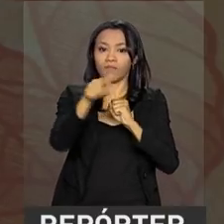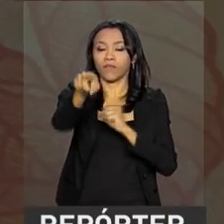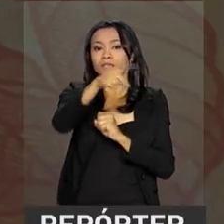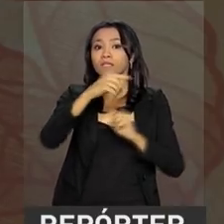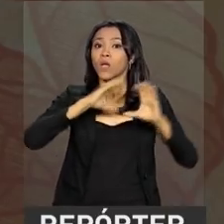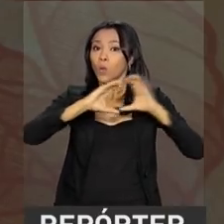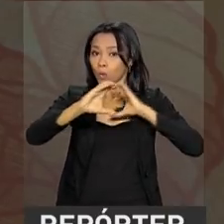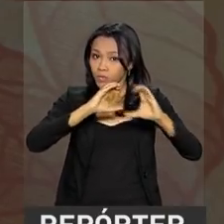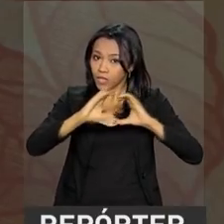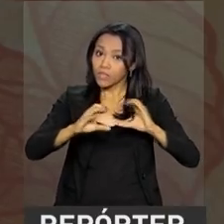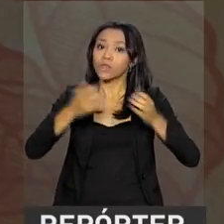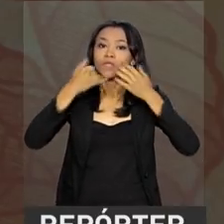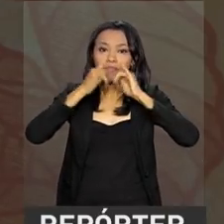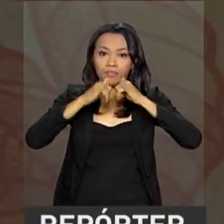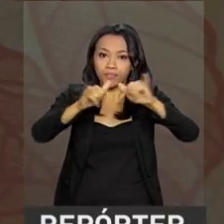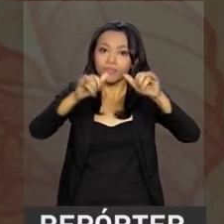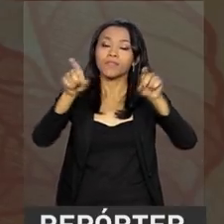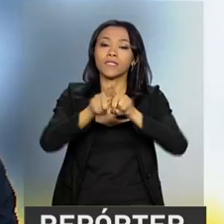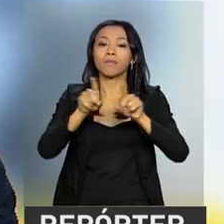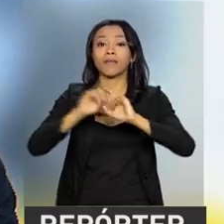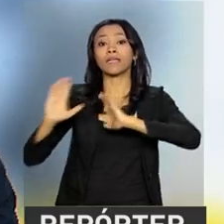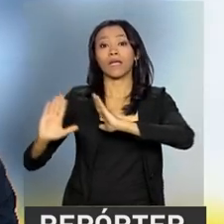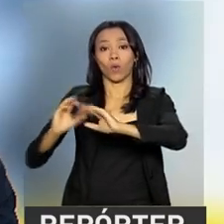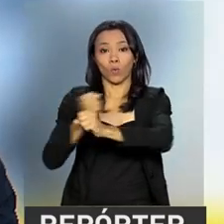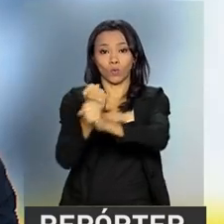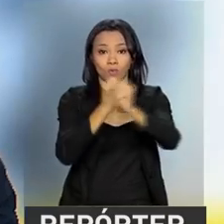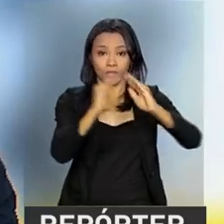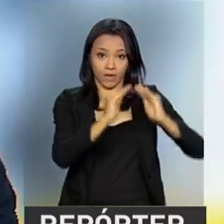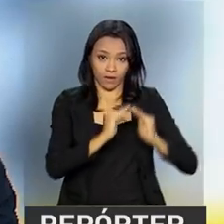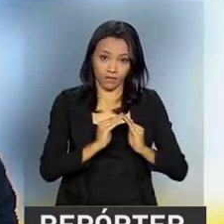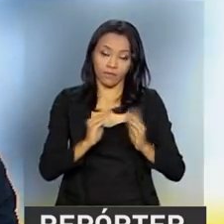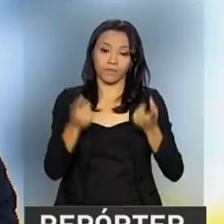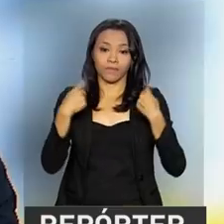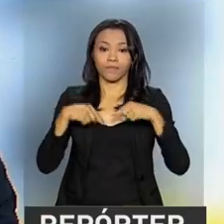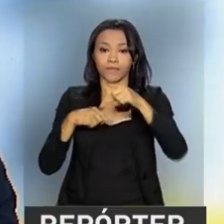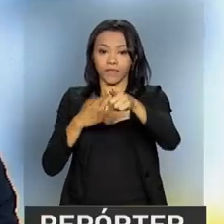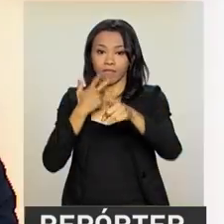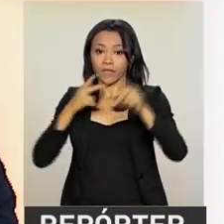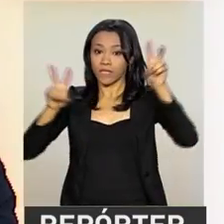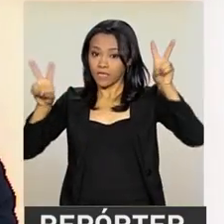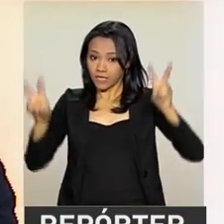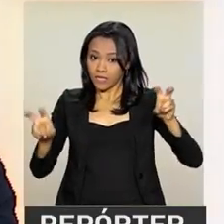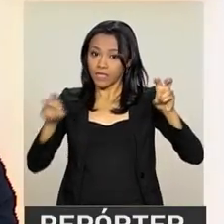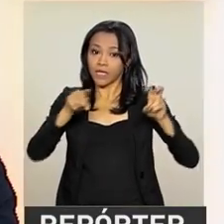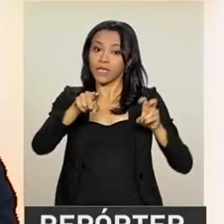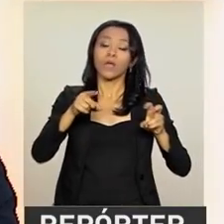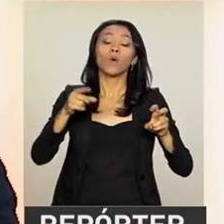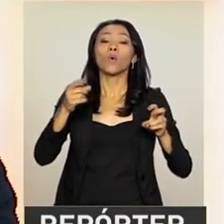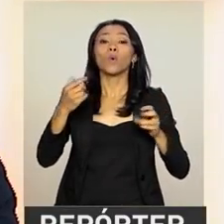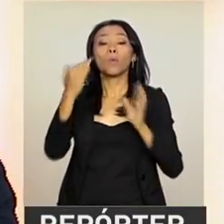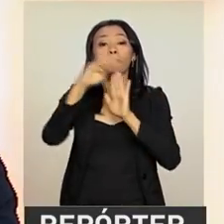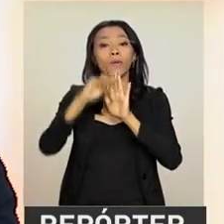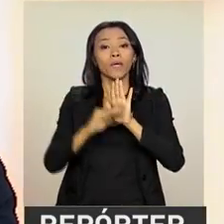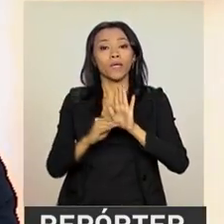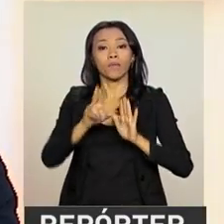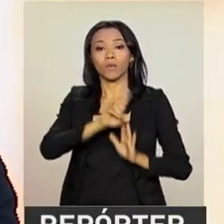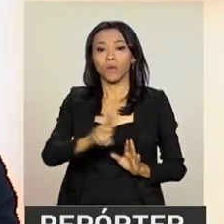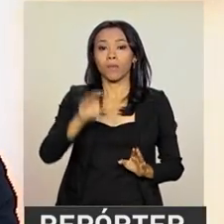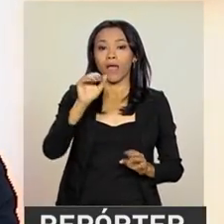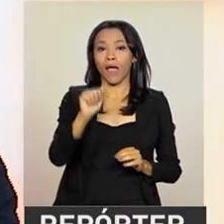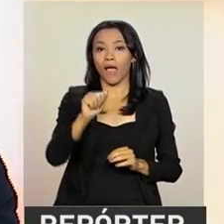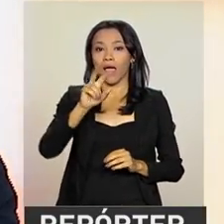comunicações energia e habitação com o programa avançar nós vamos retomar os investimentos